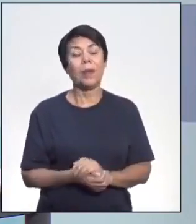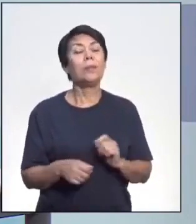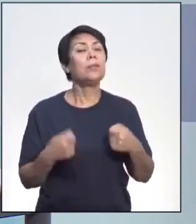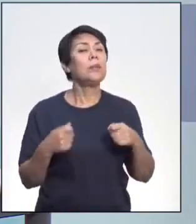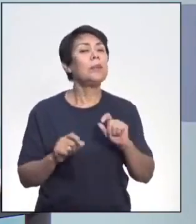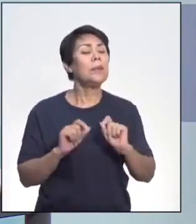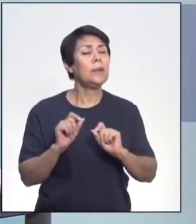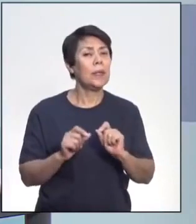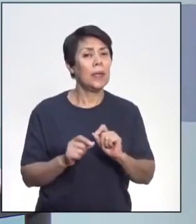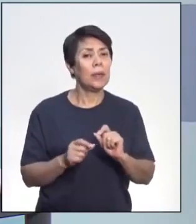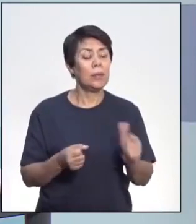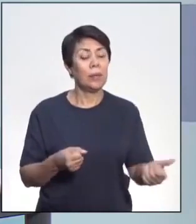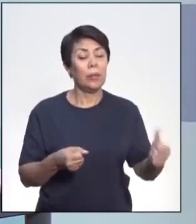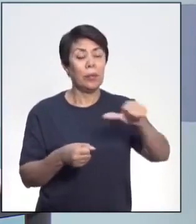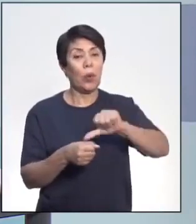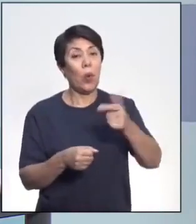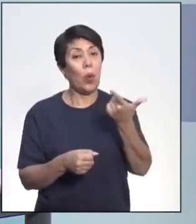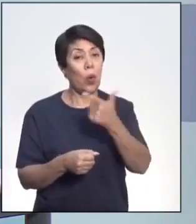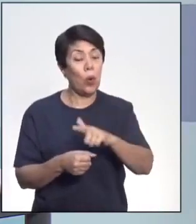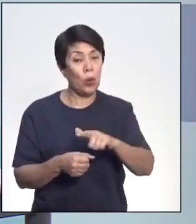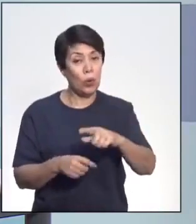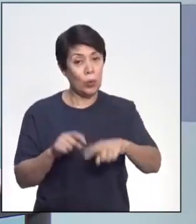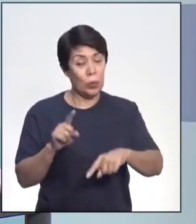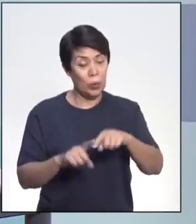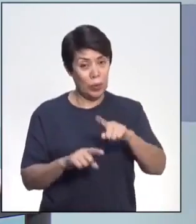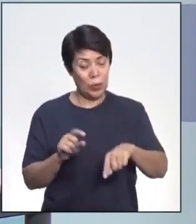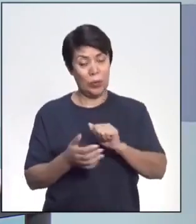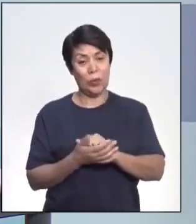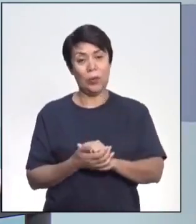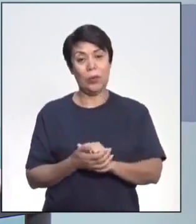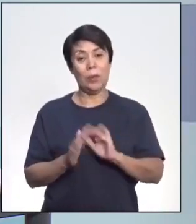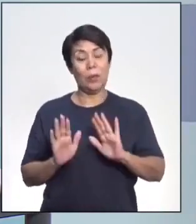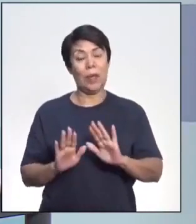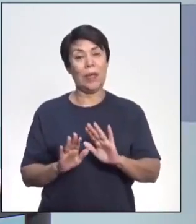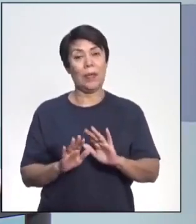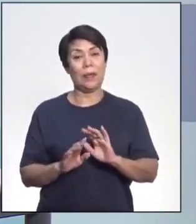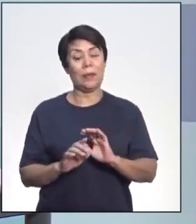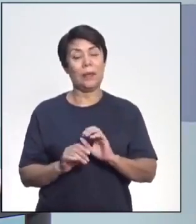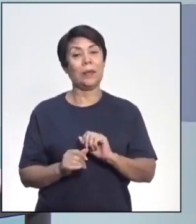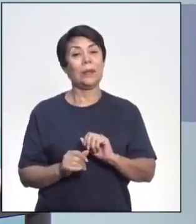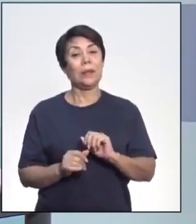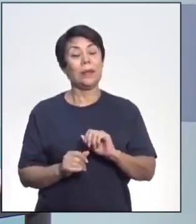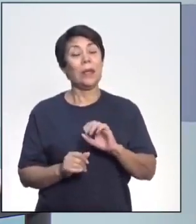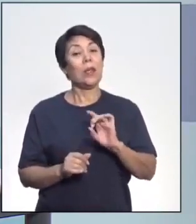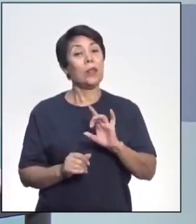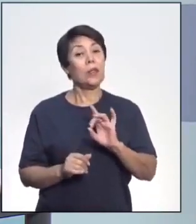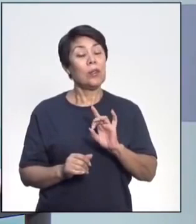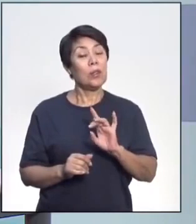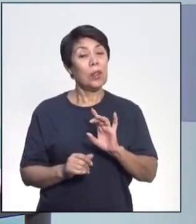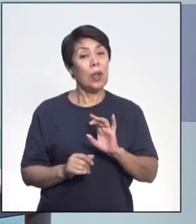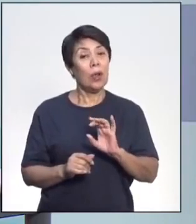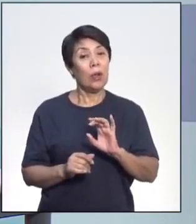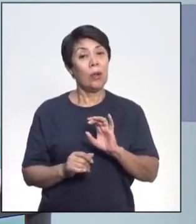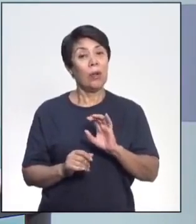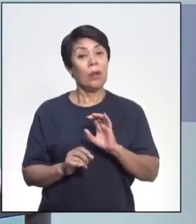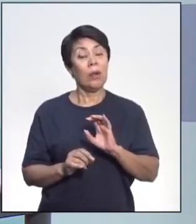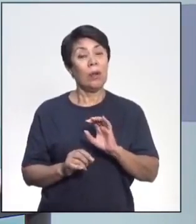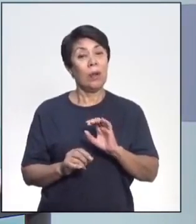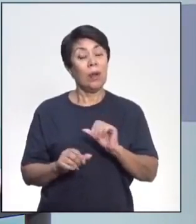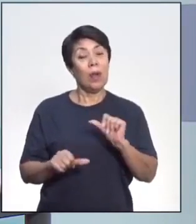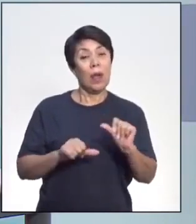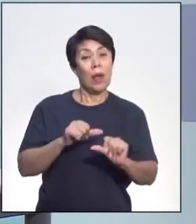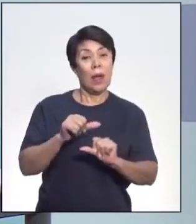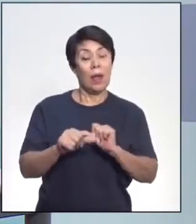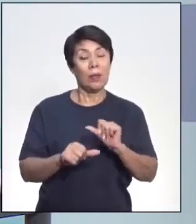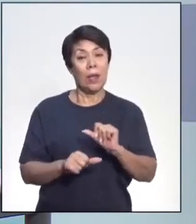vou adicionar um outro componente que não vai se envolver na minha reação ele vai o quê? Ele vai apenas alterar o quê?